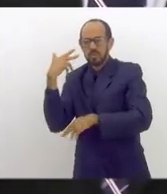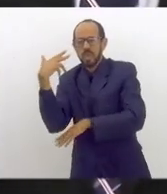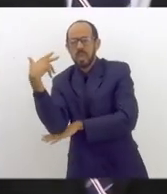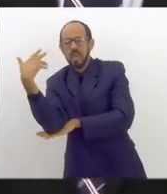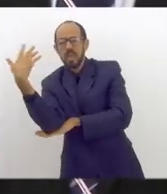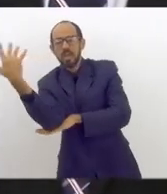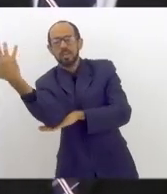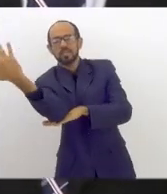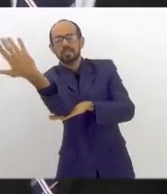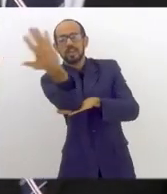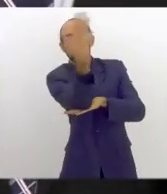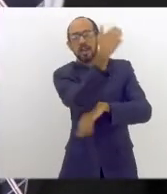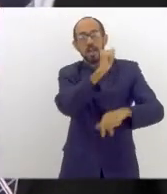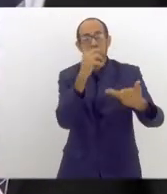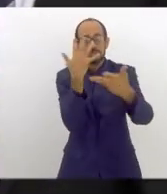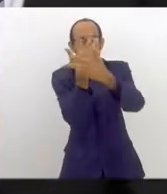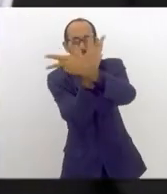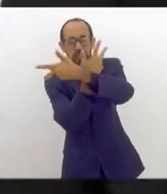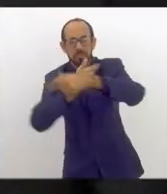natureza